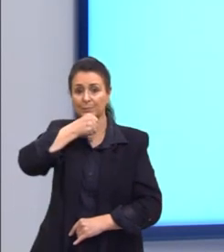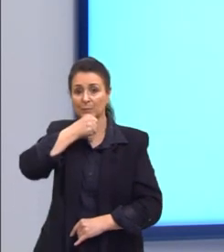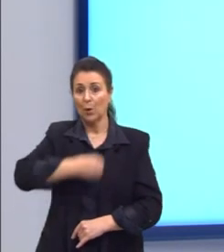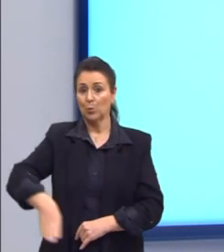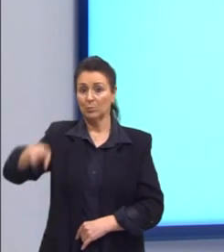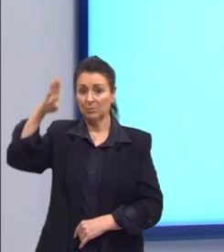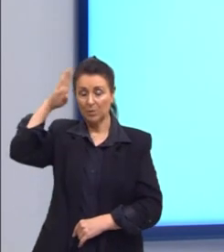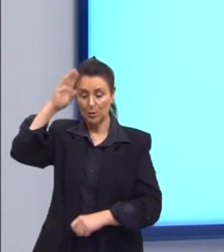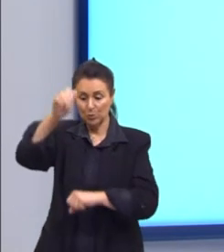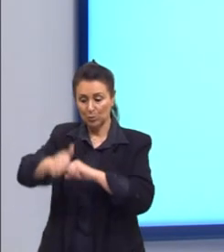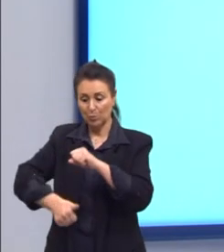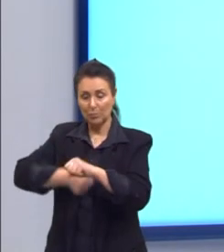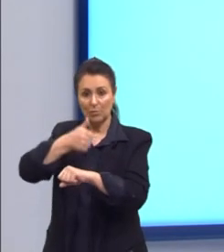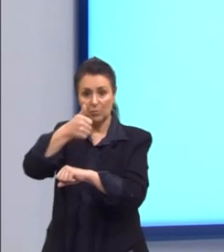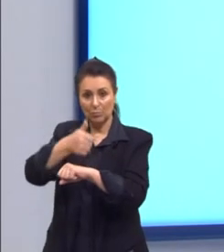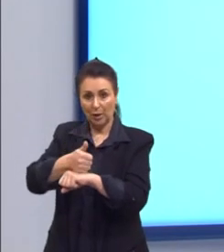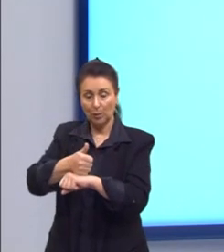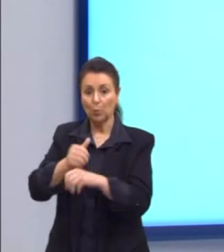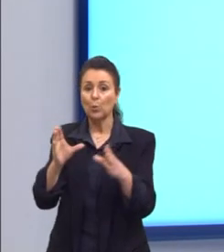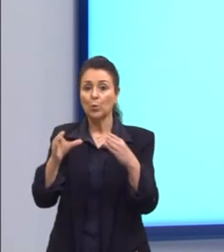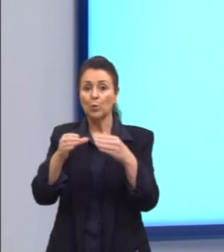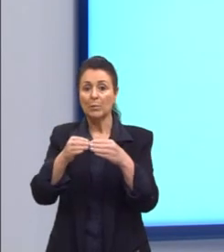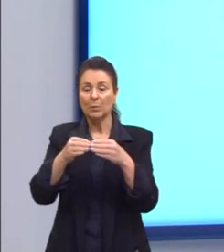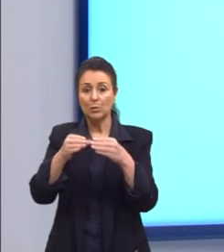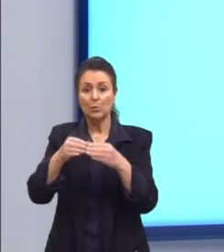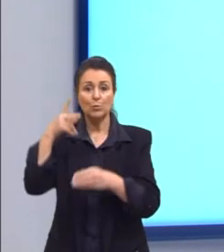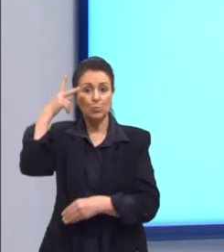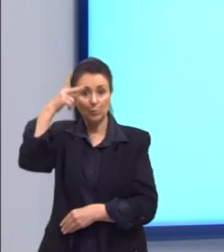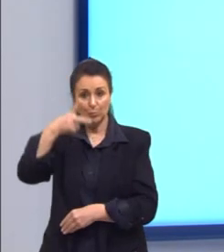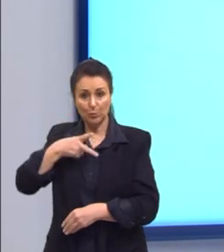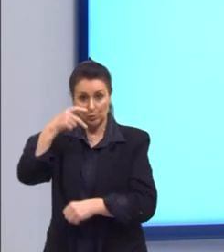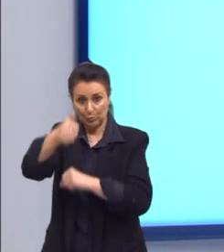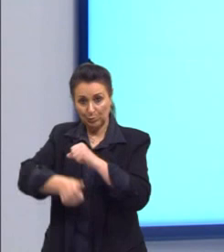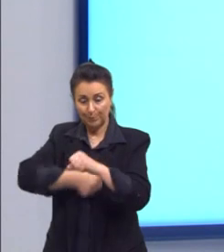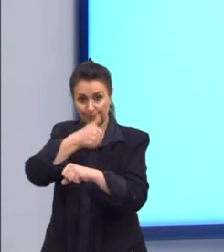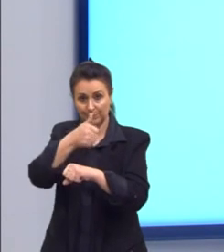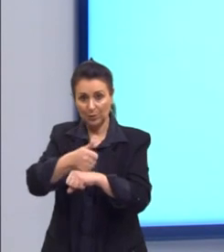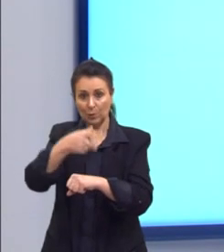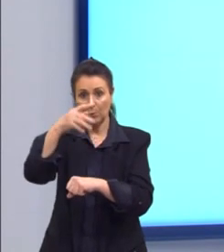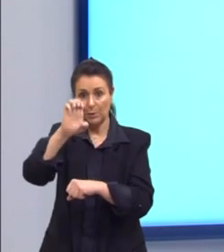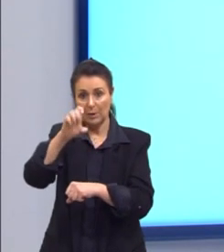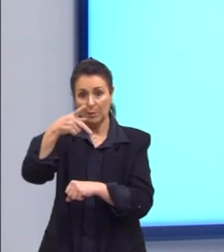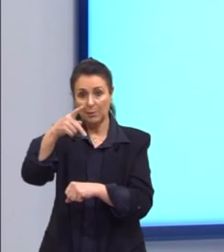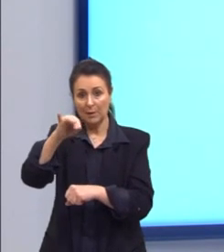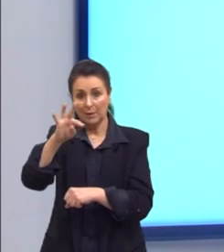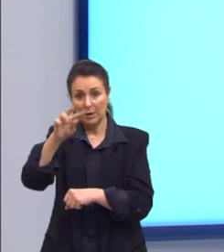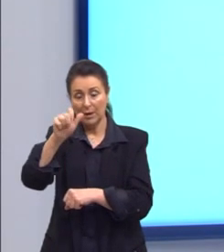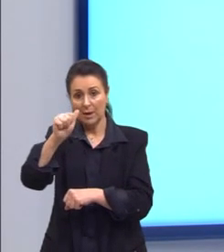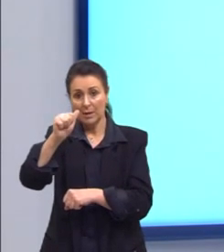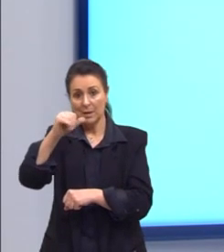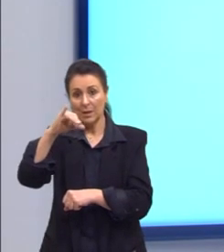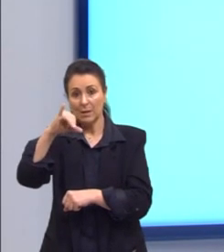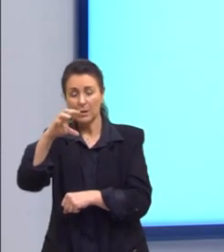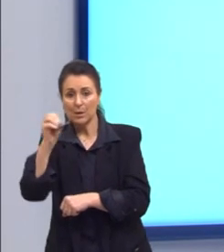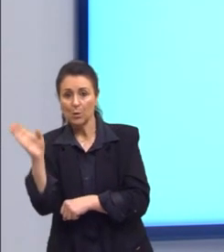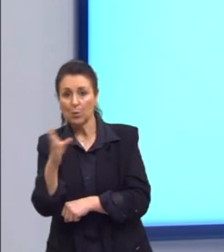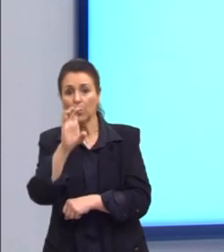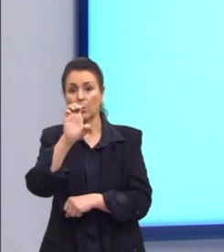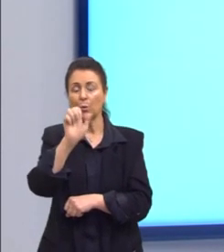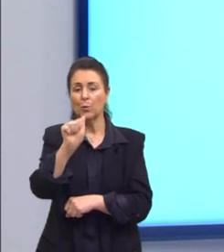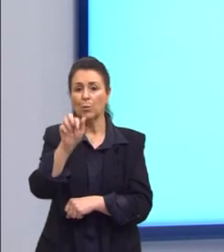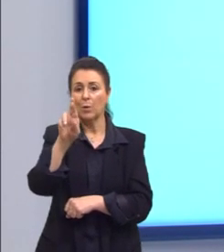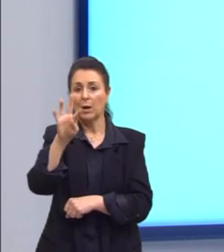os inexistentes partidos políticos de oposição aos governos de Epitácio Pessoa e de Arthur Bernardes, dois